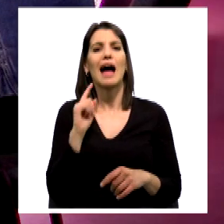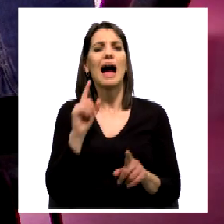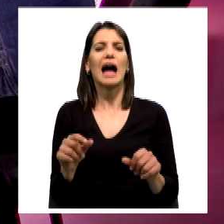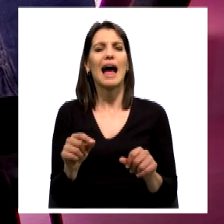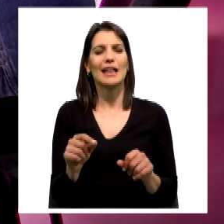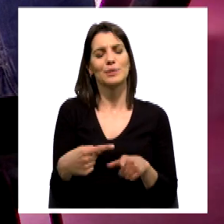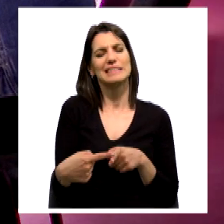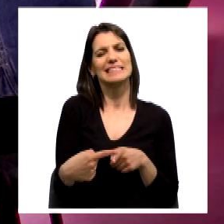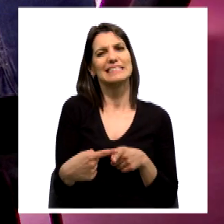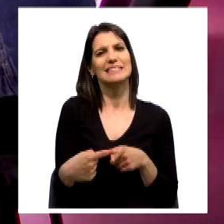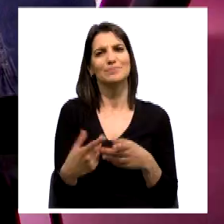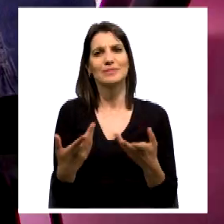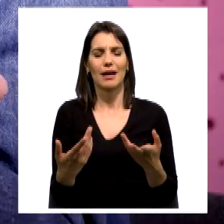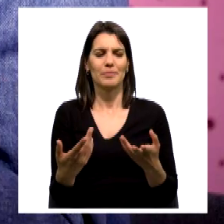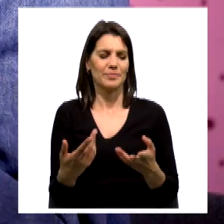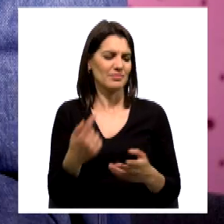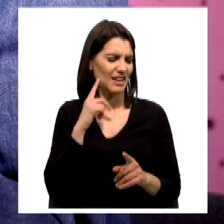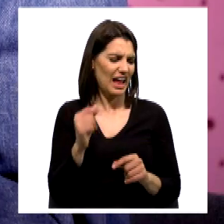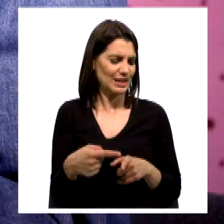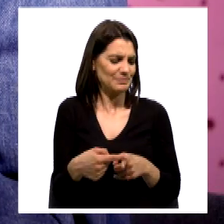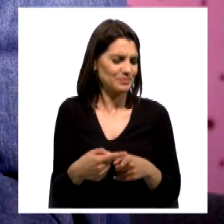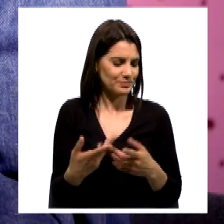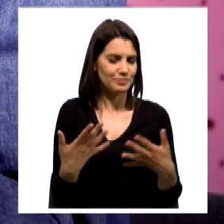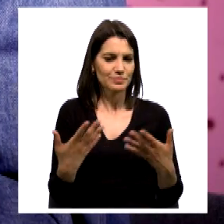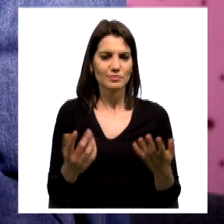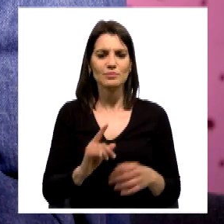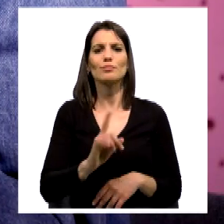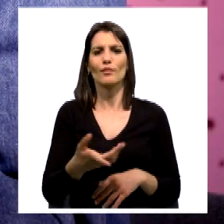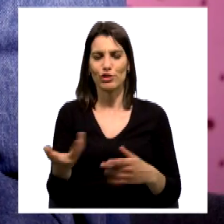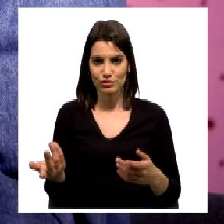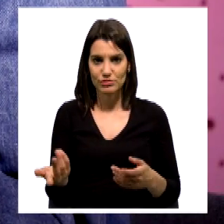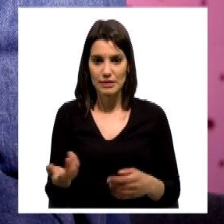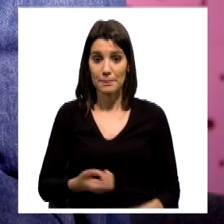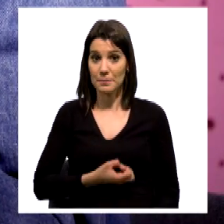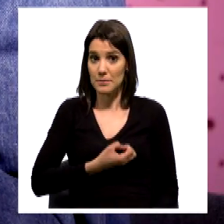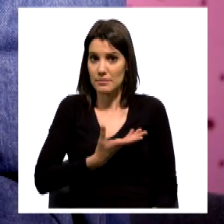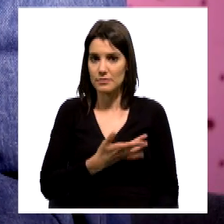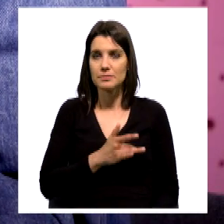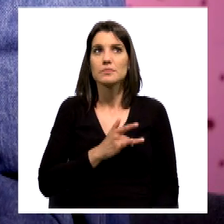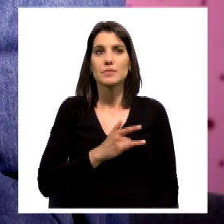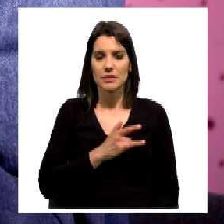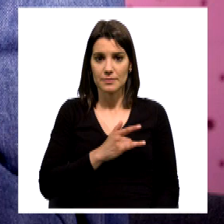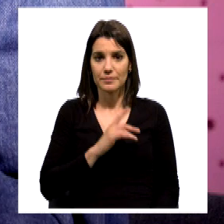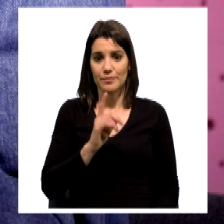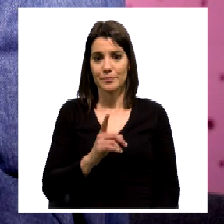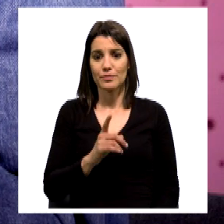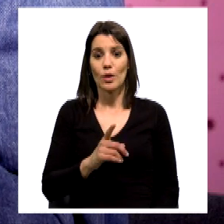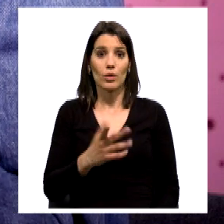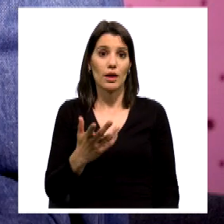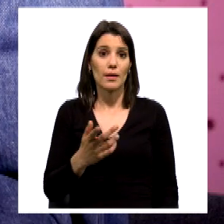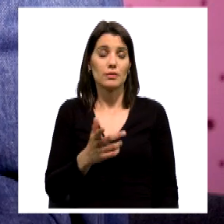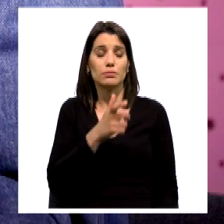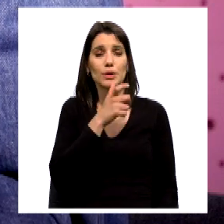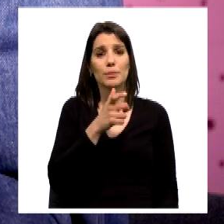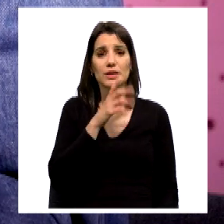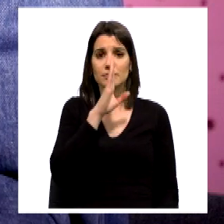do bichinho da rádio. O bichinho da rádio não é o quê? É a paixão e o compromisso que as pessoas